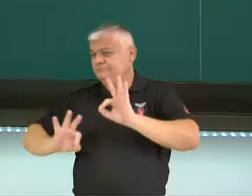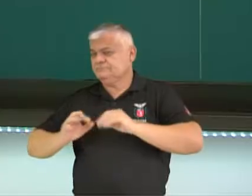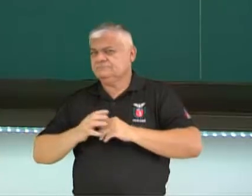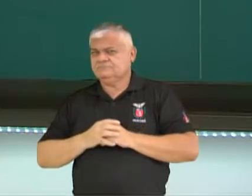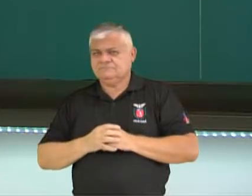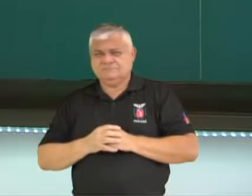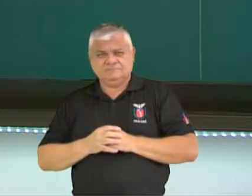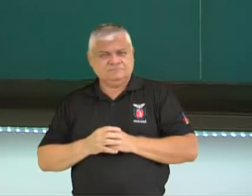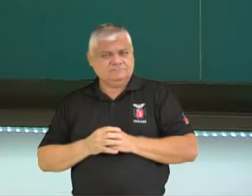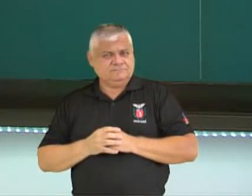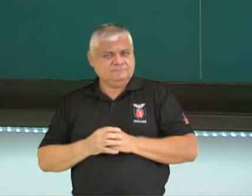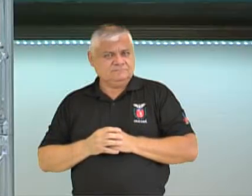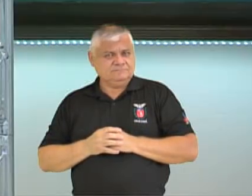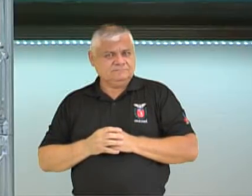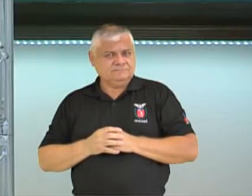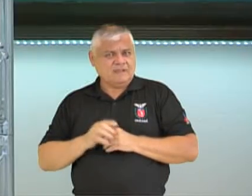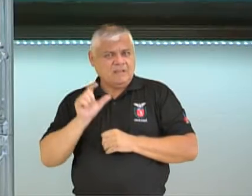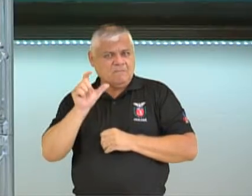Esse